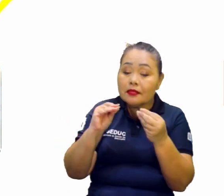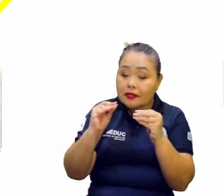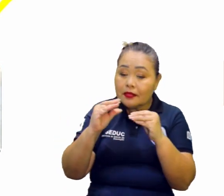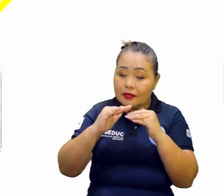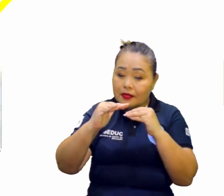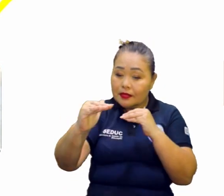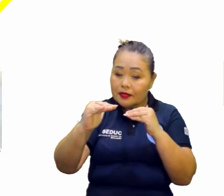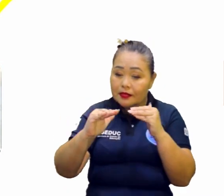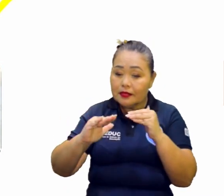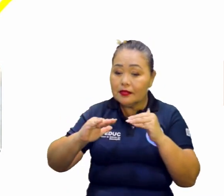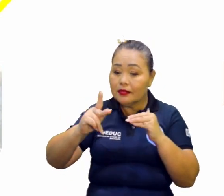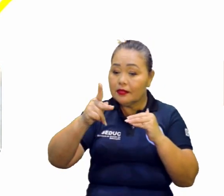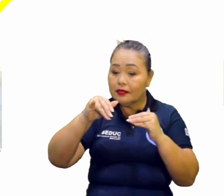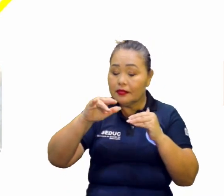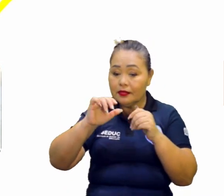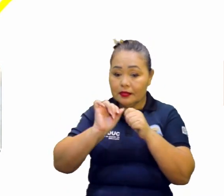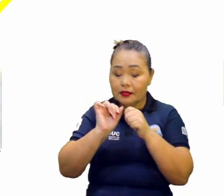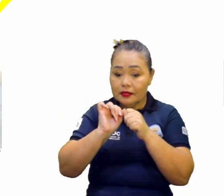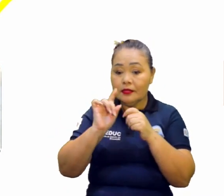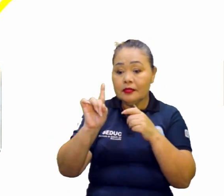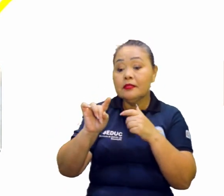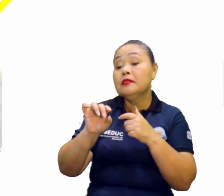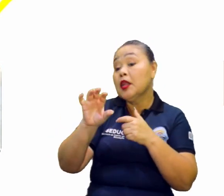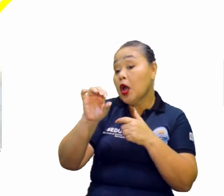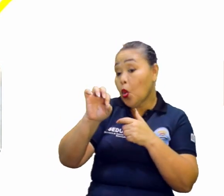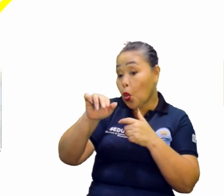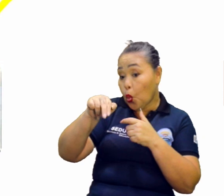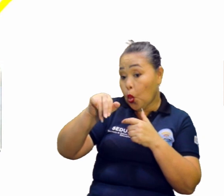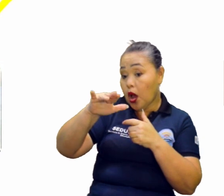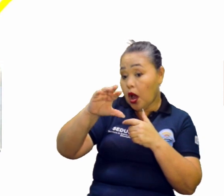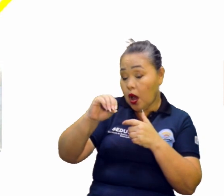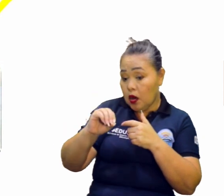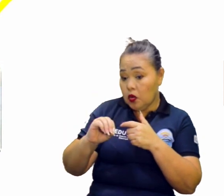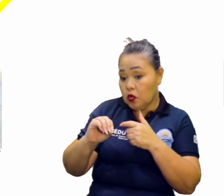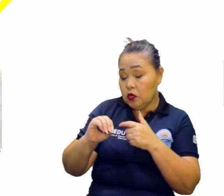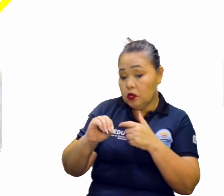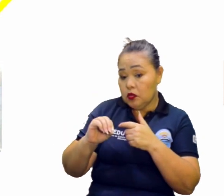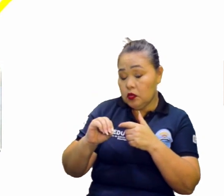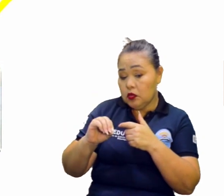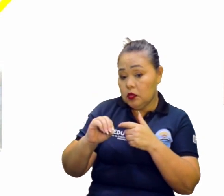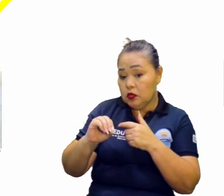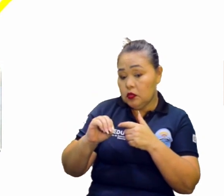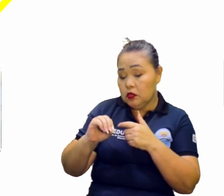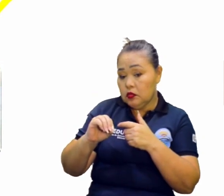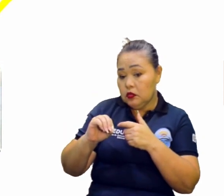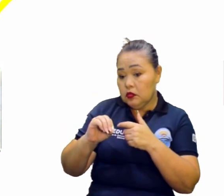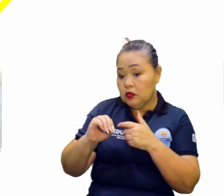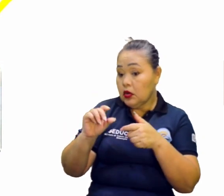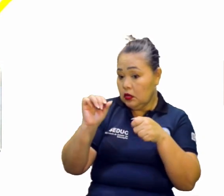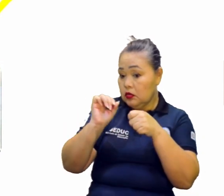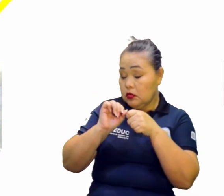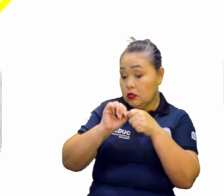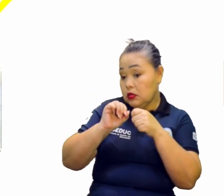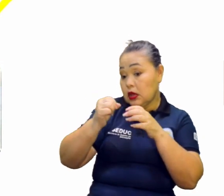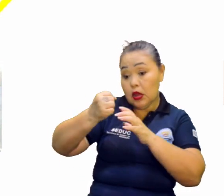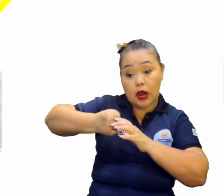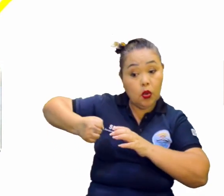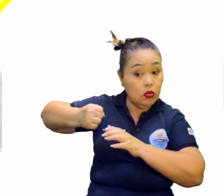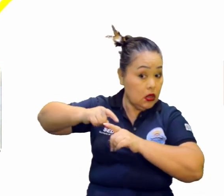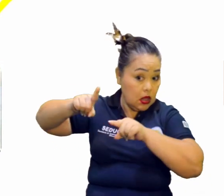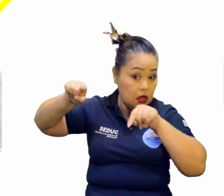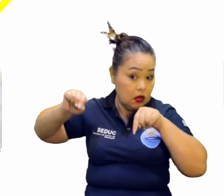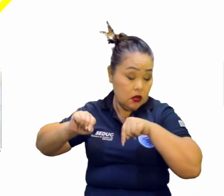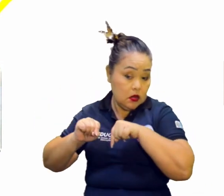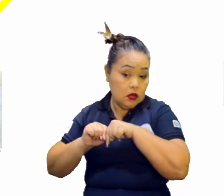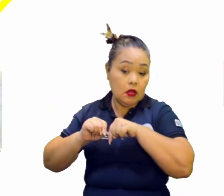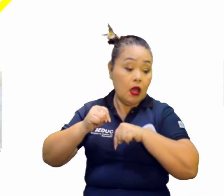estavam utilizando resíduos orgânicos, né? Ali que eles produziam na cozinha, né? Os restos alimentares